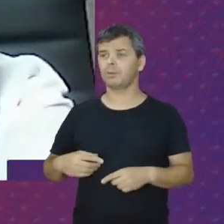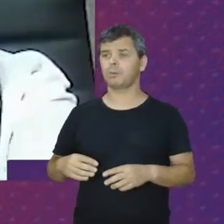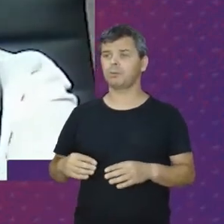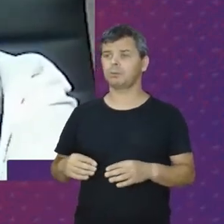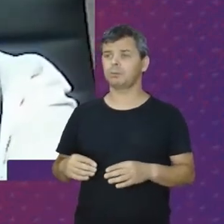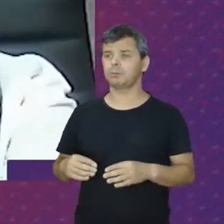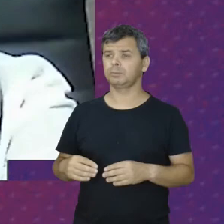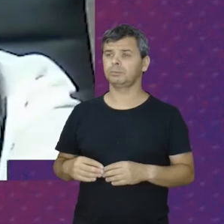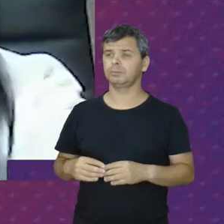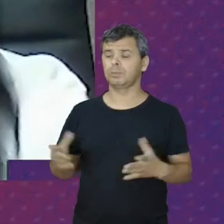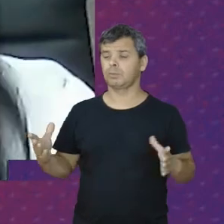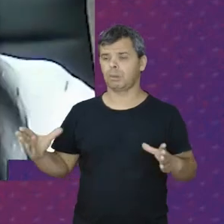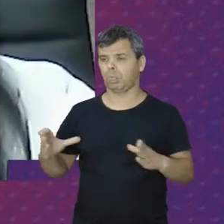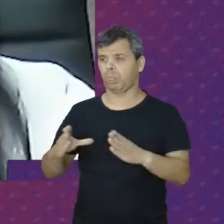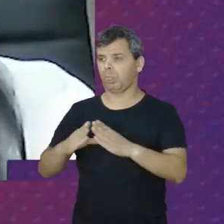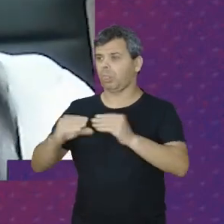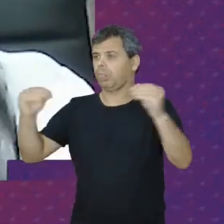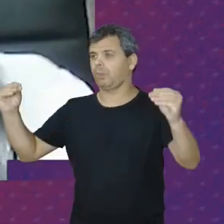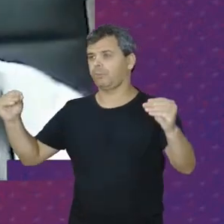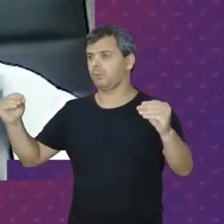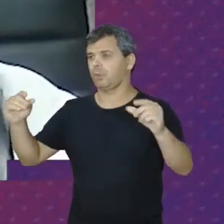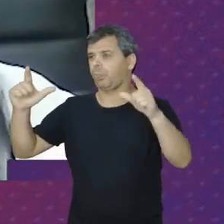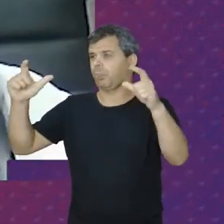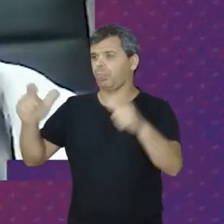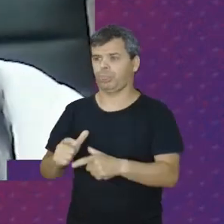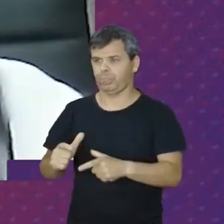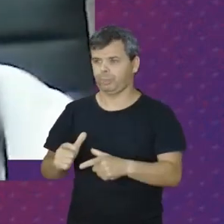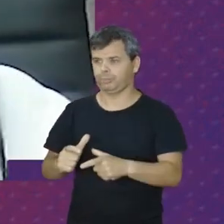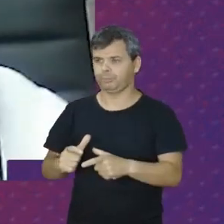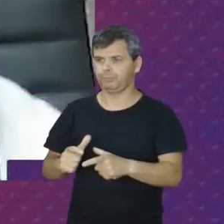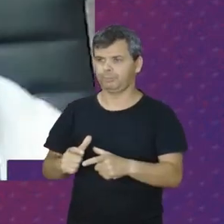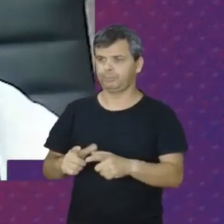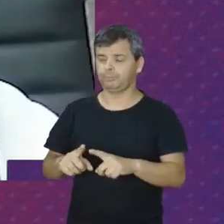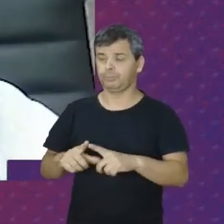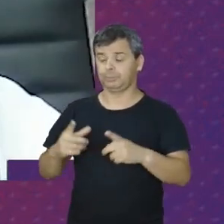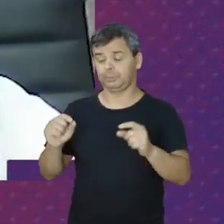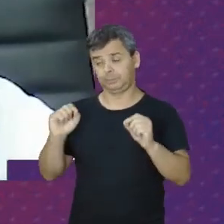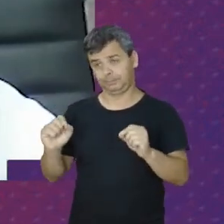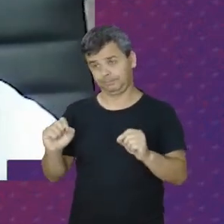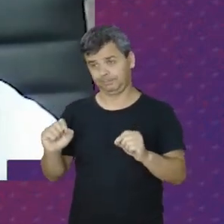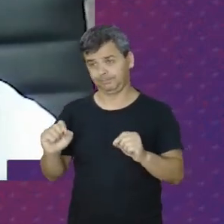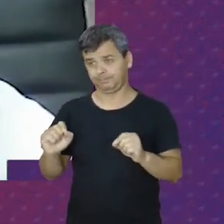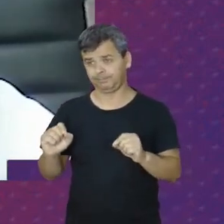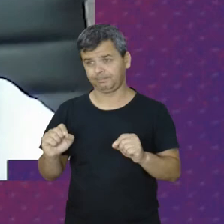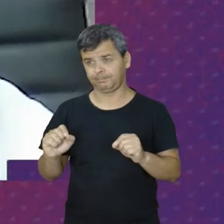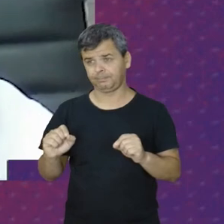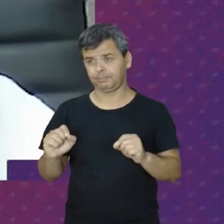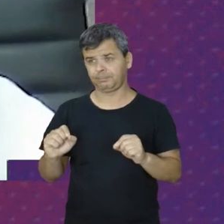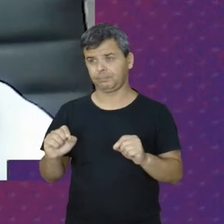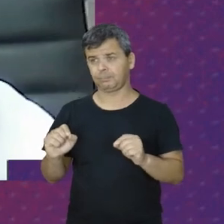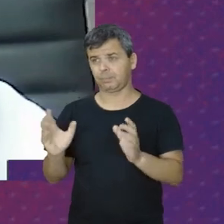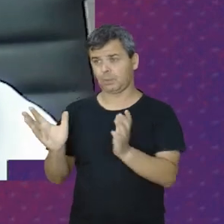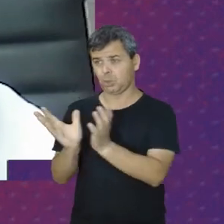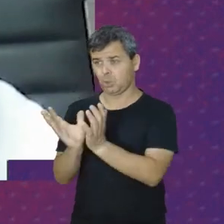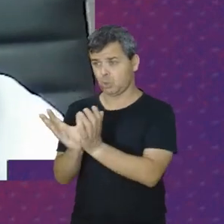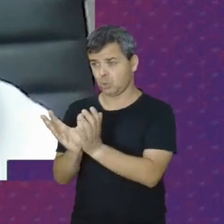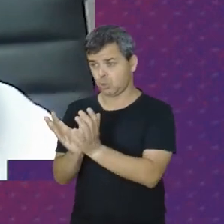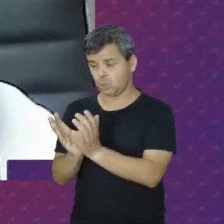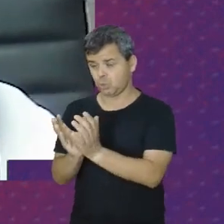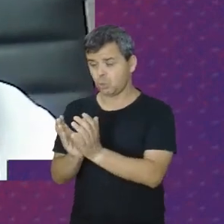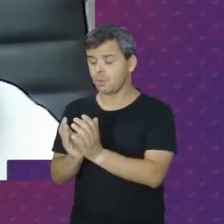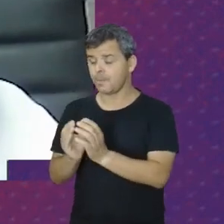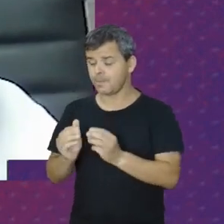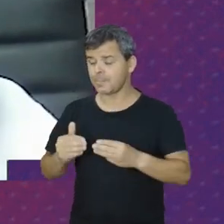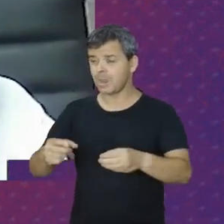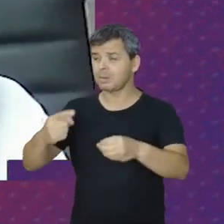completamente suprimidas ou diminuídas. Tanto que o Ministério das